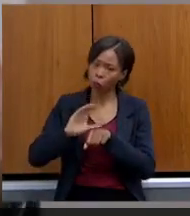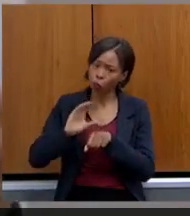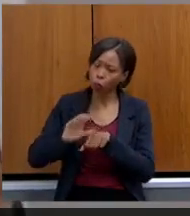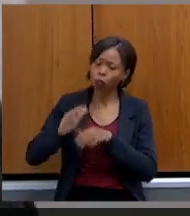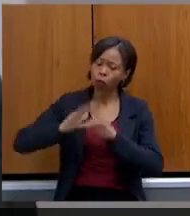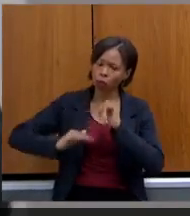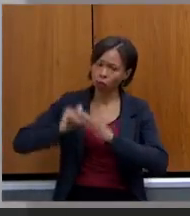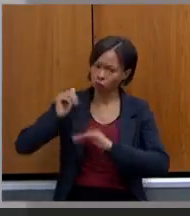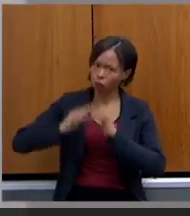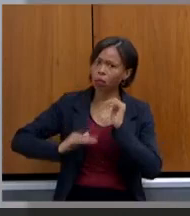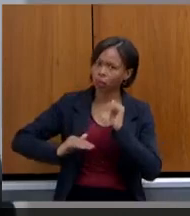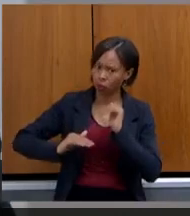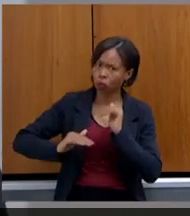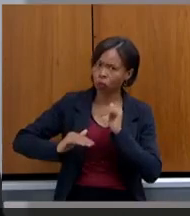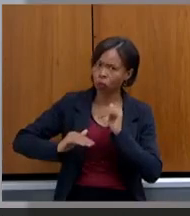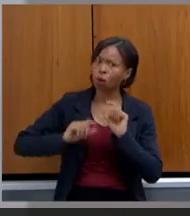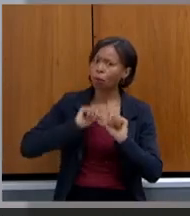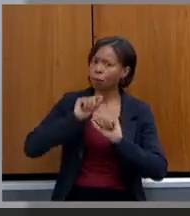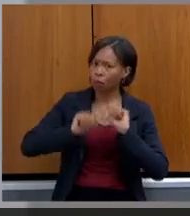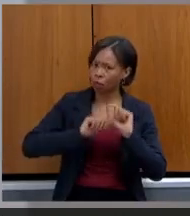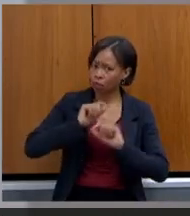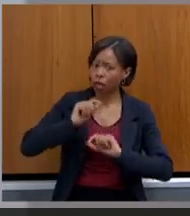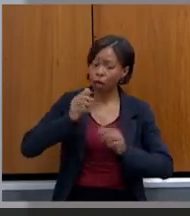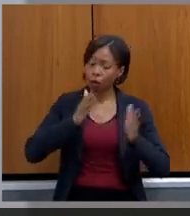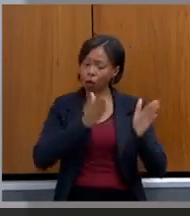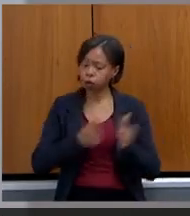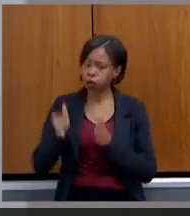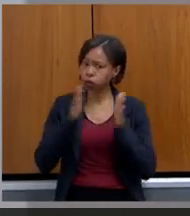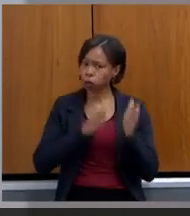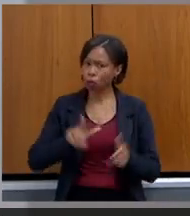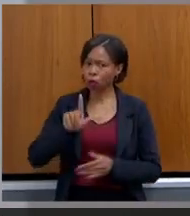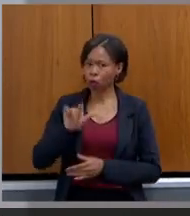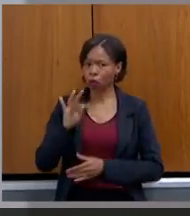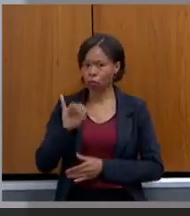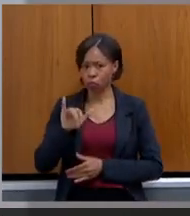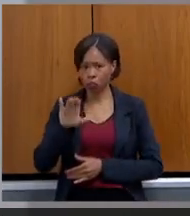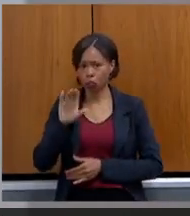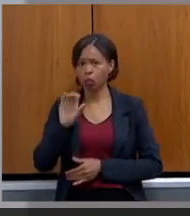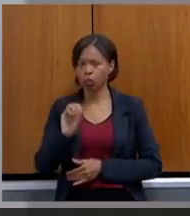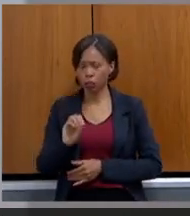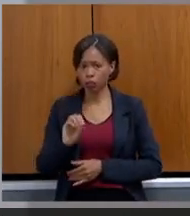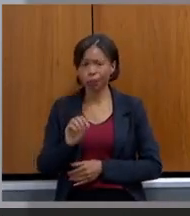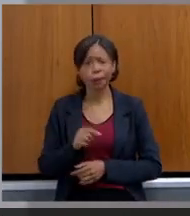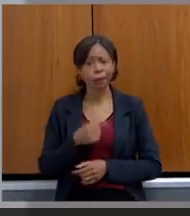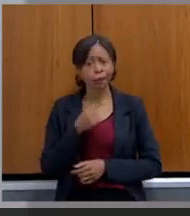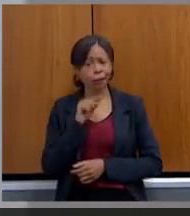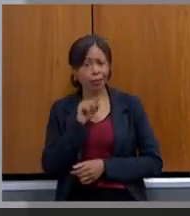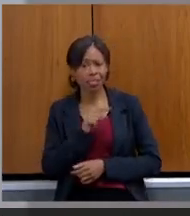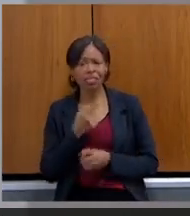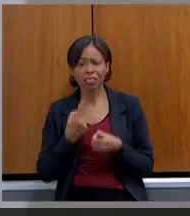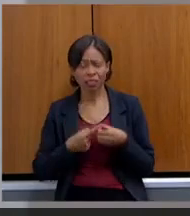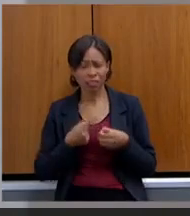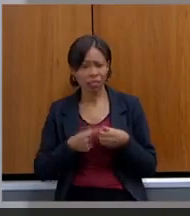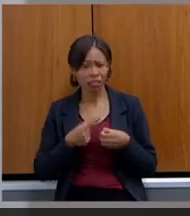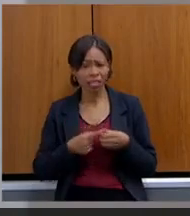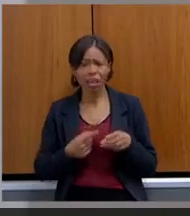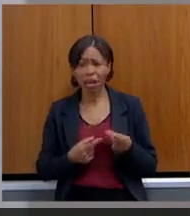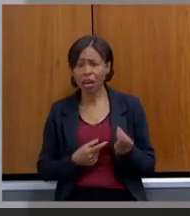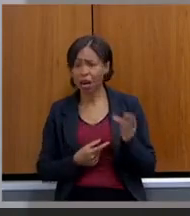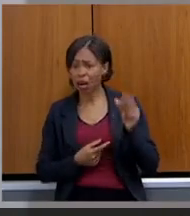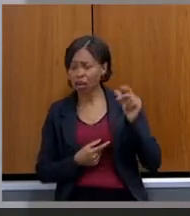produtora do lítio do lítio também a cidade pai Pedro há 20 anos atrás era o pior índice de desenvolvimento